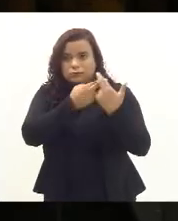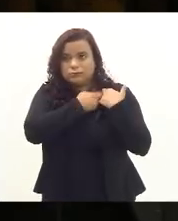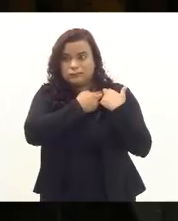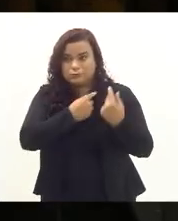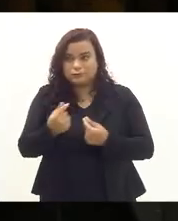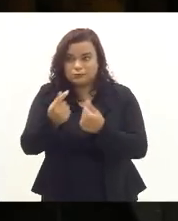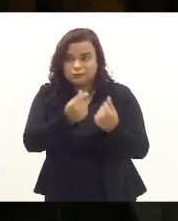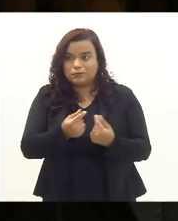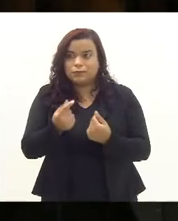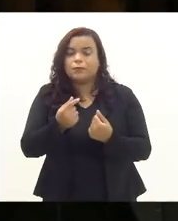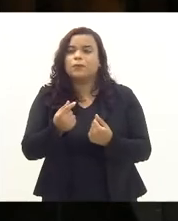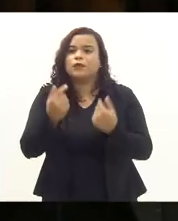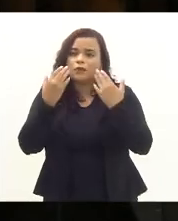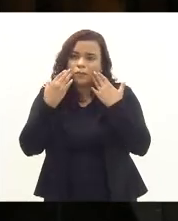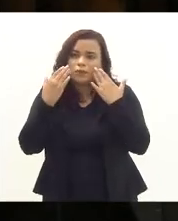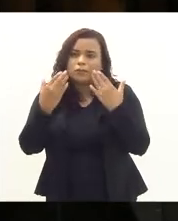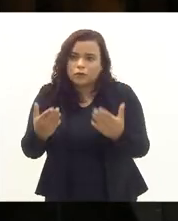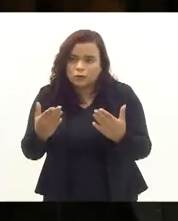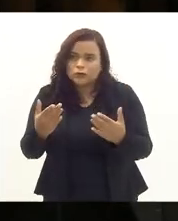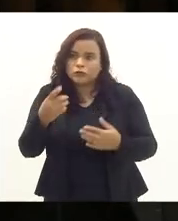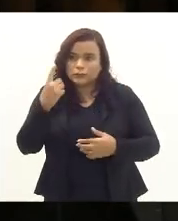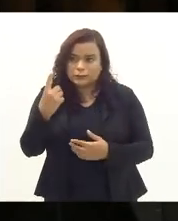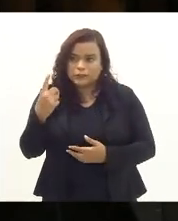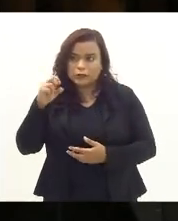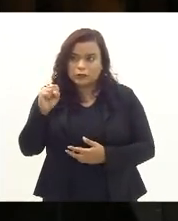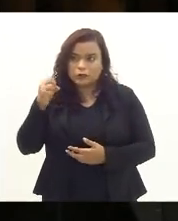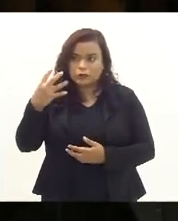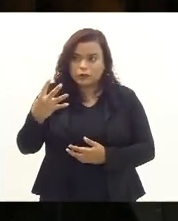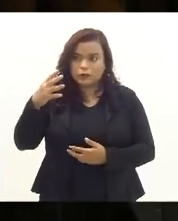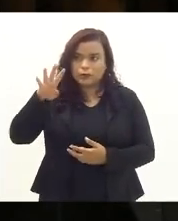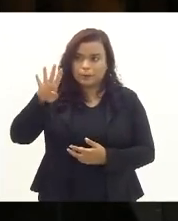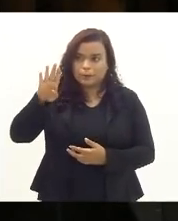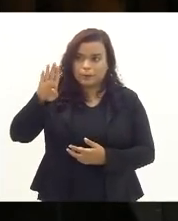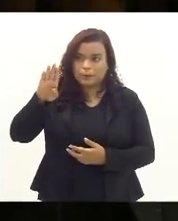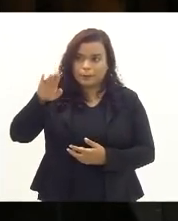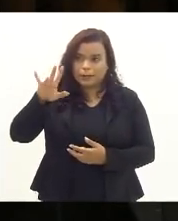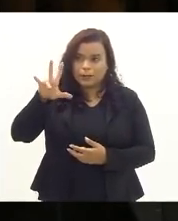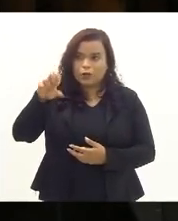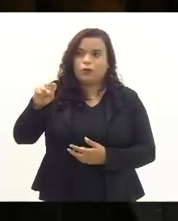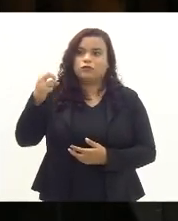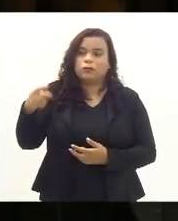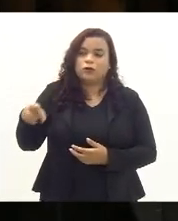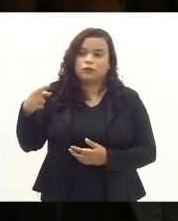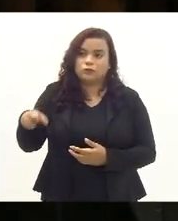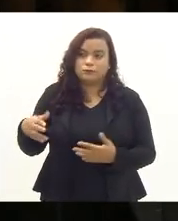ponta 184 milhões de reais